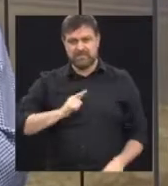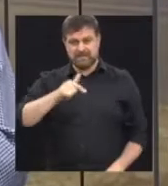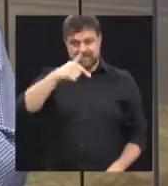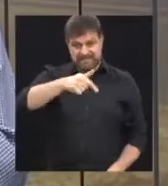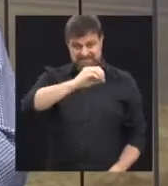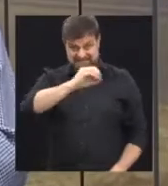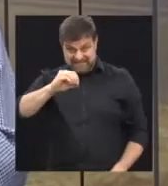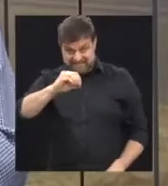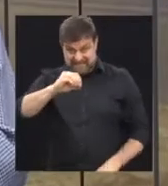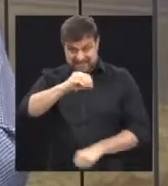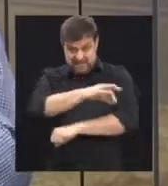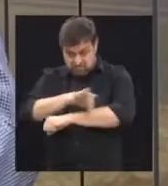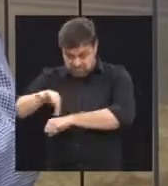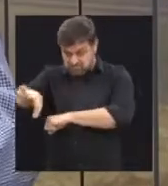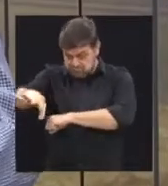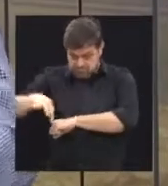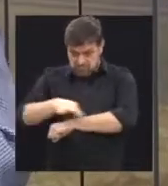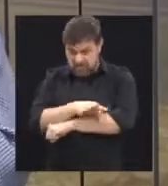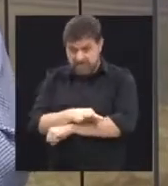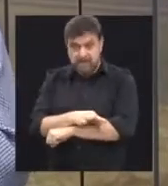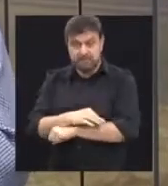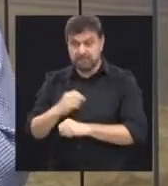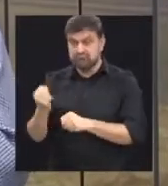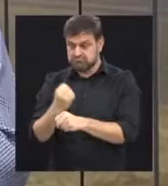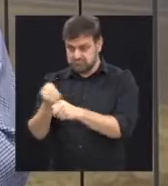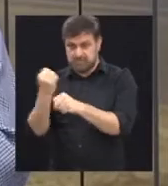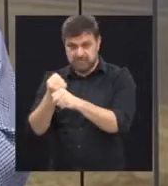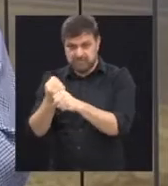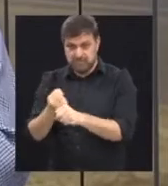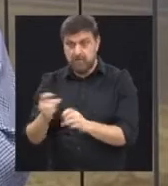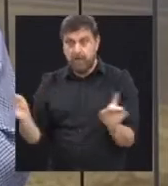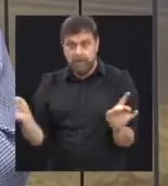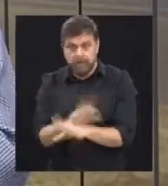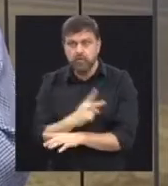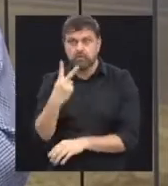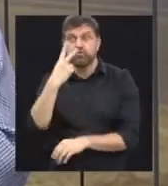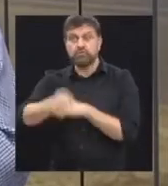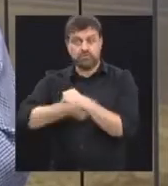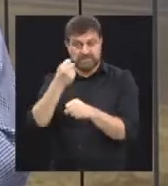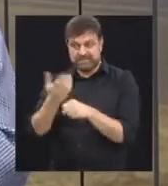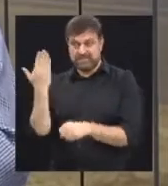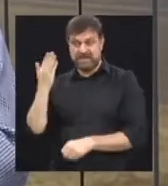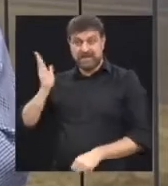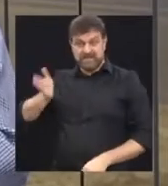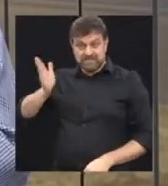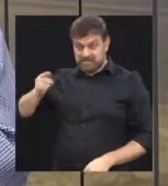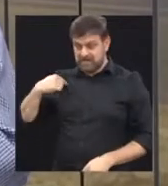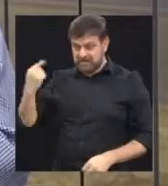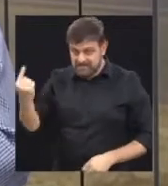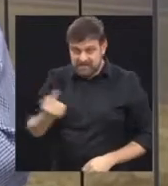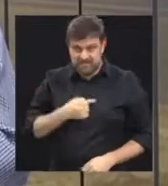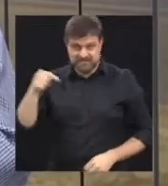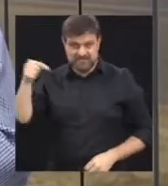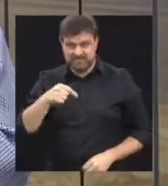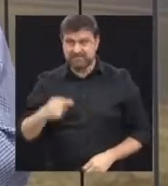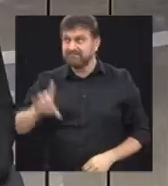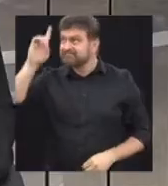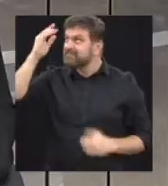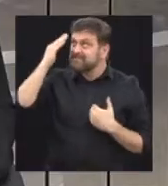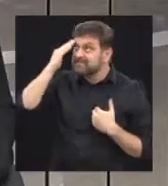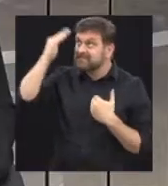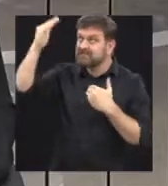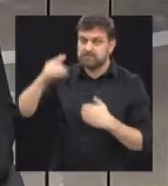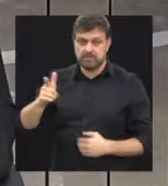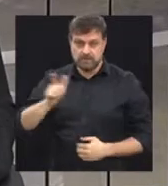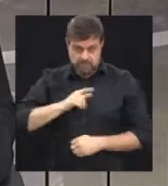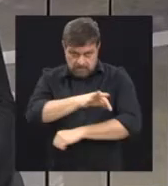700 metros construídos, a última parte ficou pronta há 2 anos, e agora nós estamos bem instalados lá, graças a Deus.